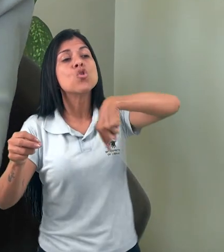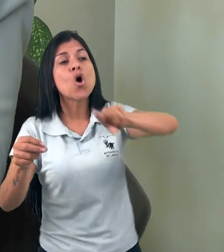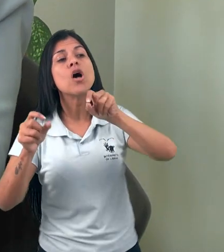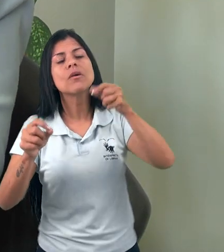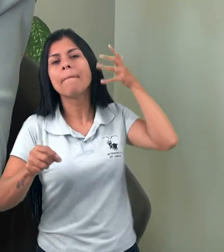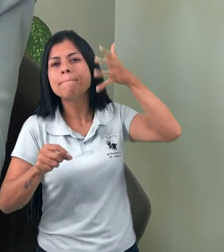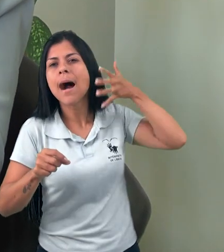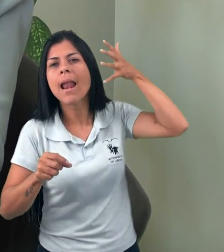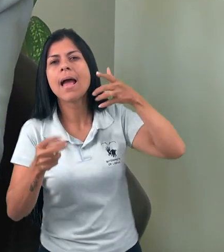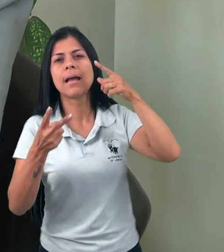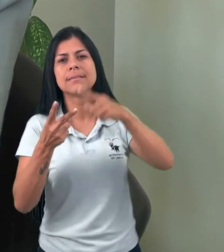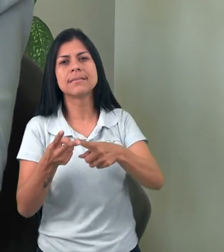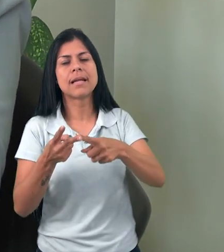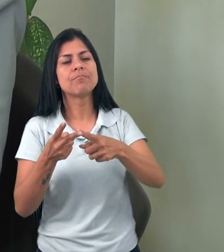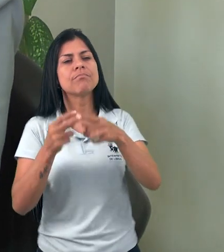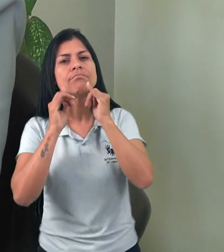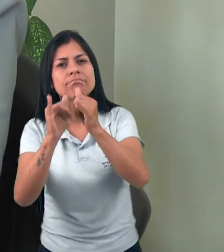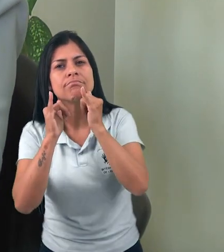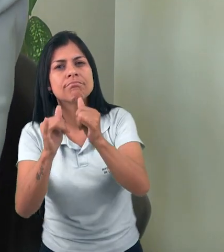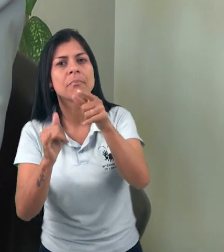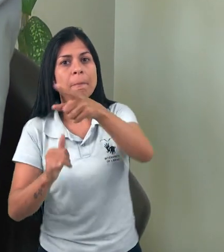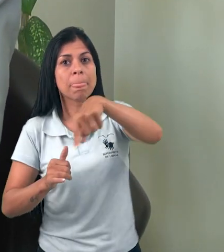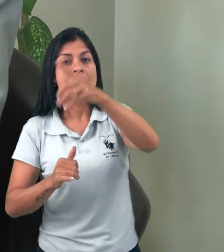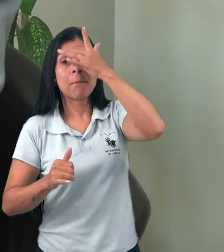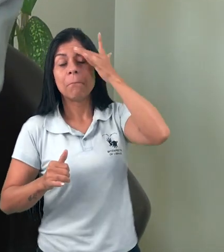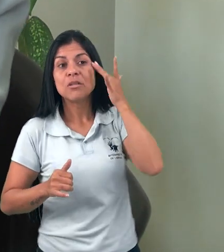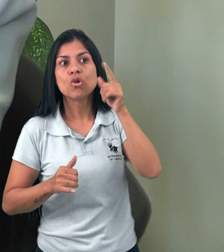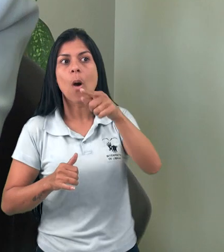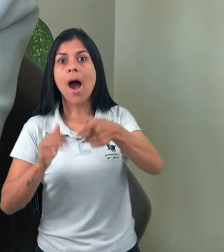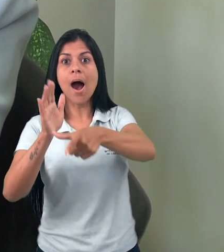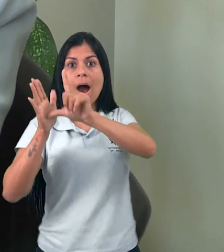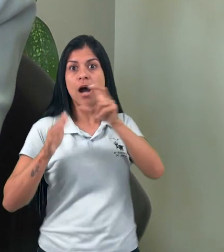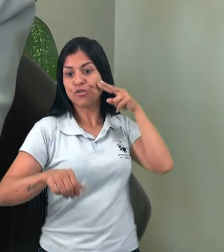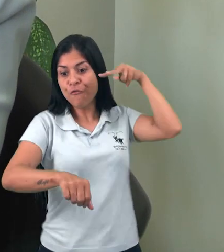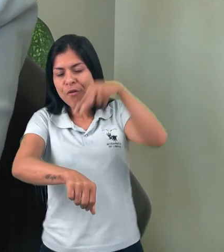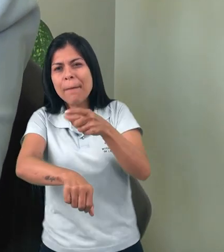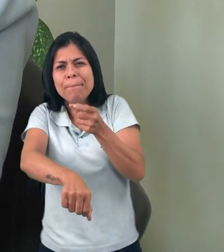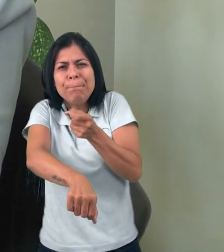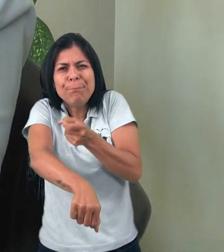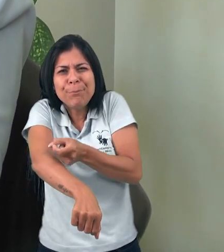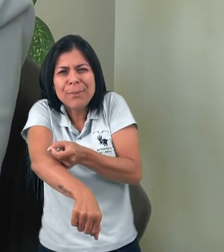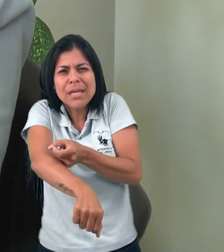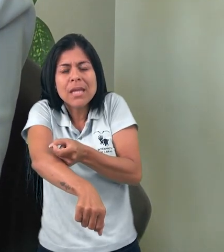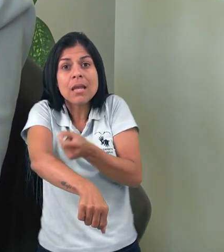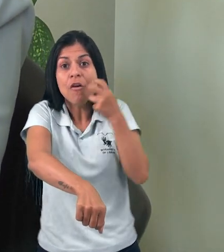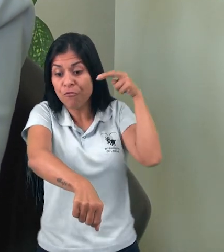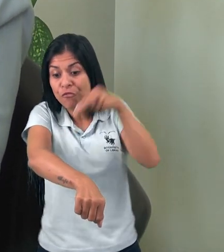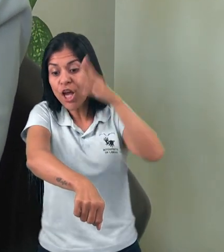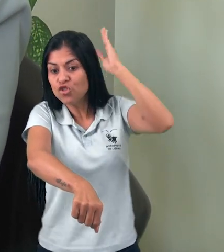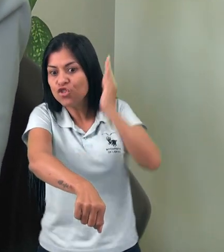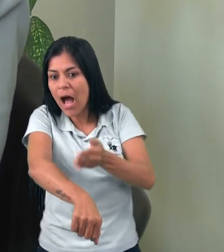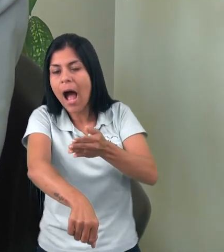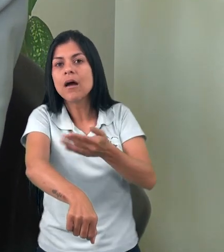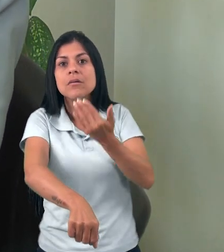falar, palestra, então eles começam a ficar mais atentos no surgimento de lesões. Então lesões que antes chegavam aí ter